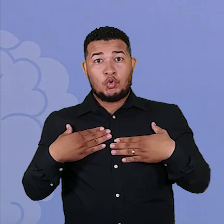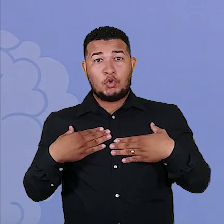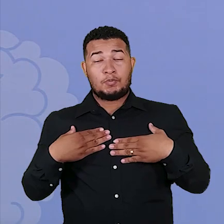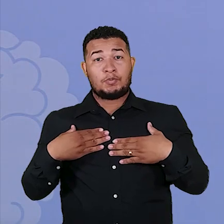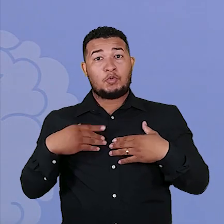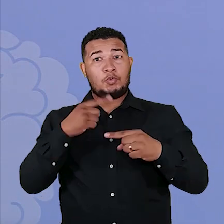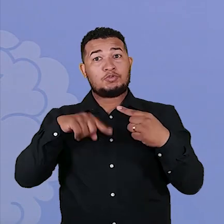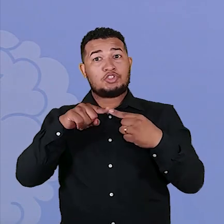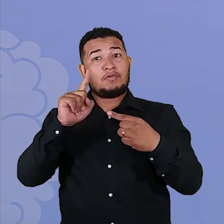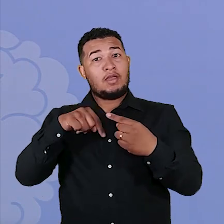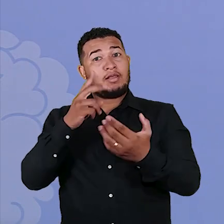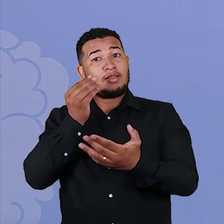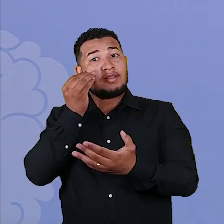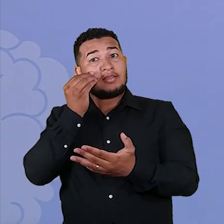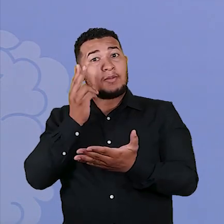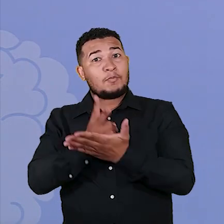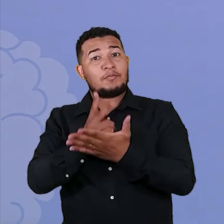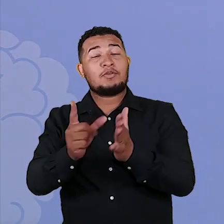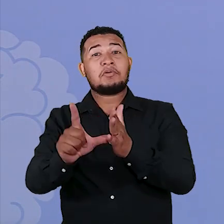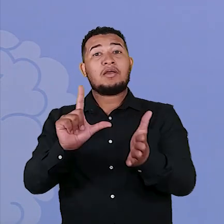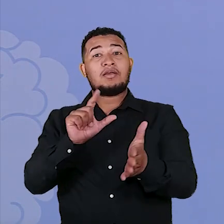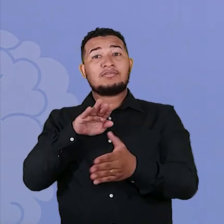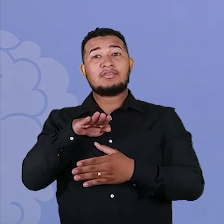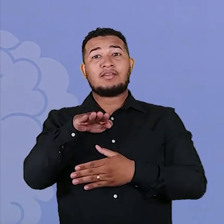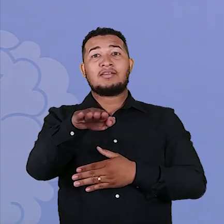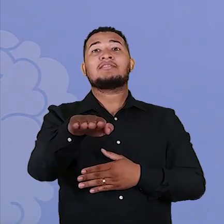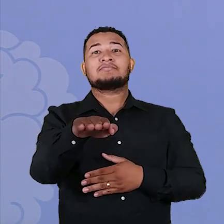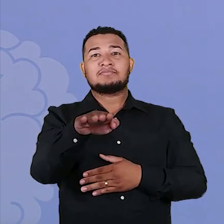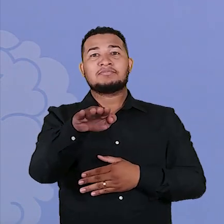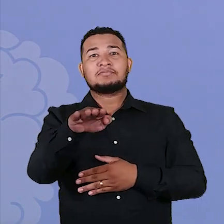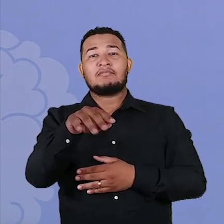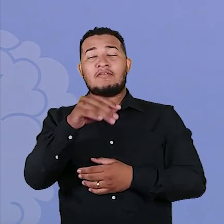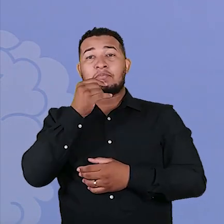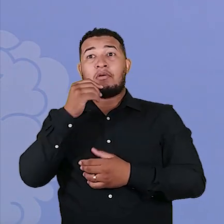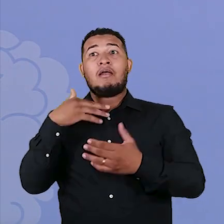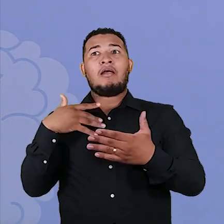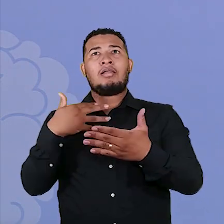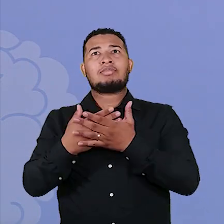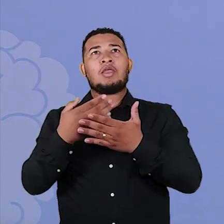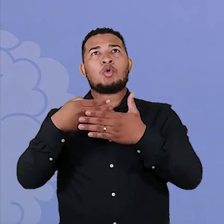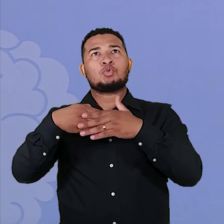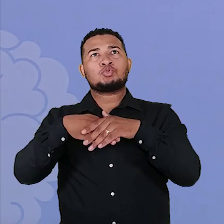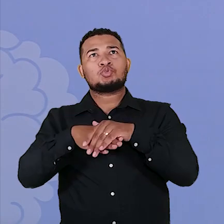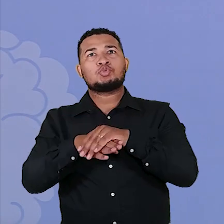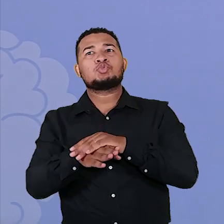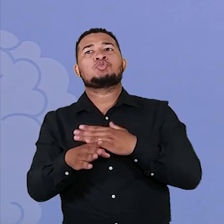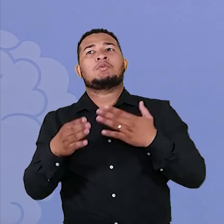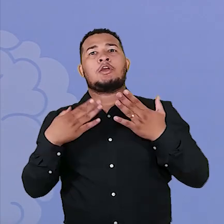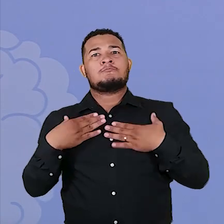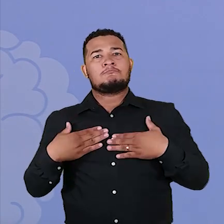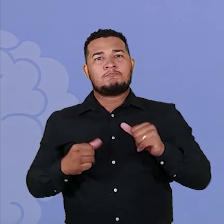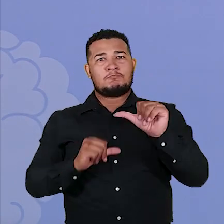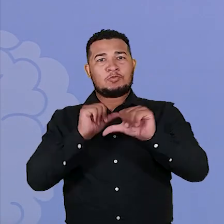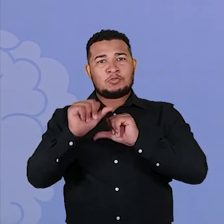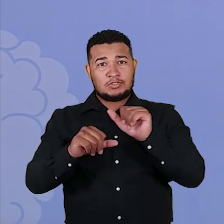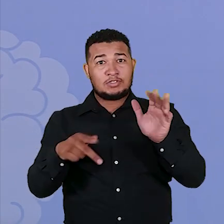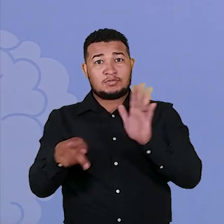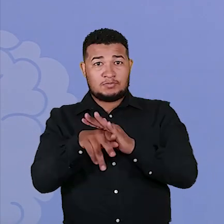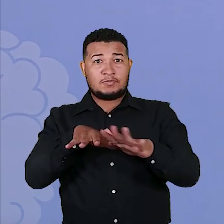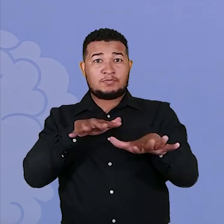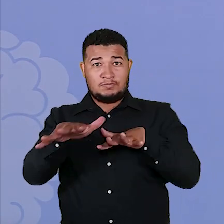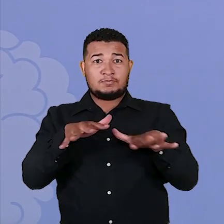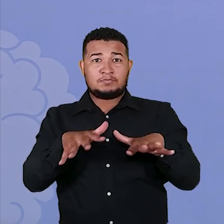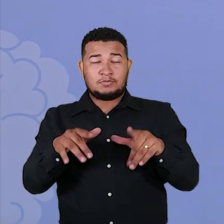porque o seu corpo ele tende a ficar no momento que ele estava no movimento reto até ele acostumar